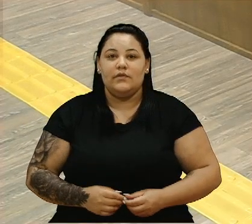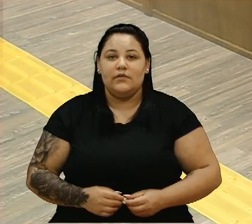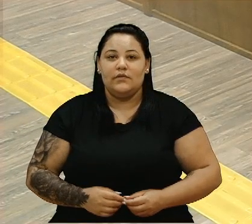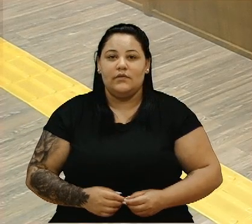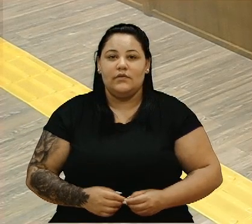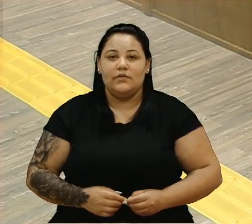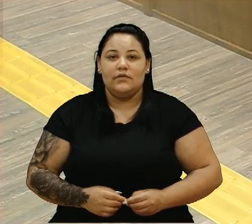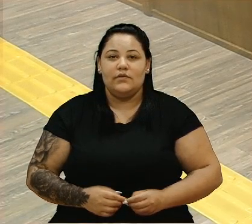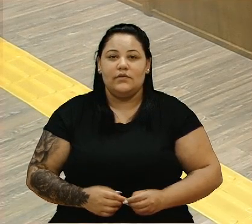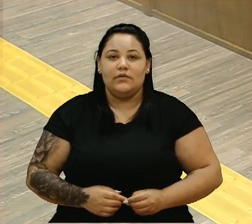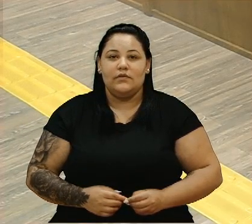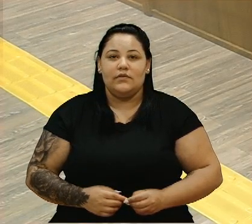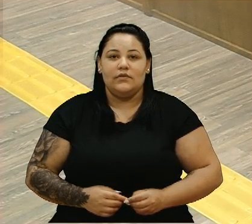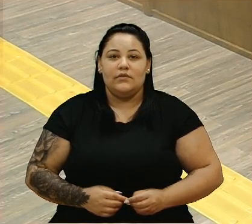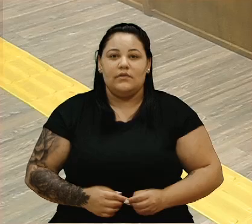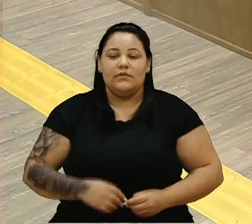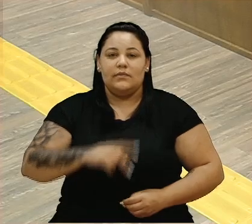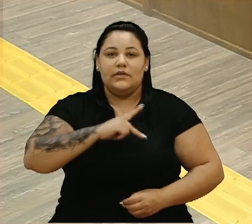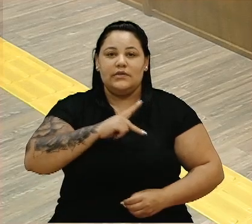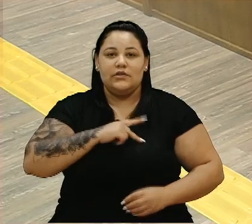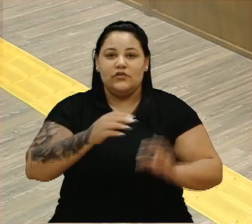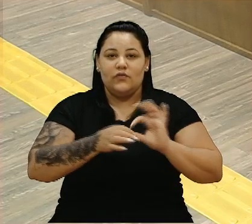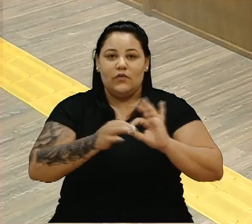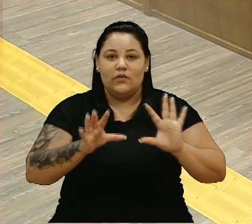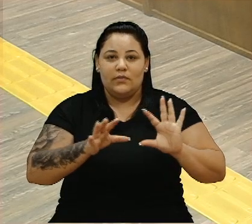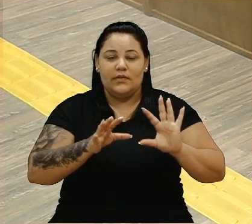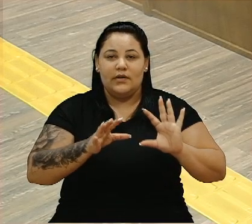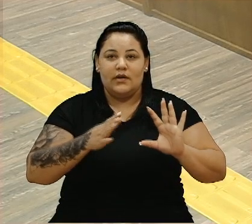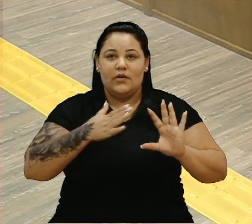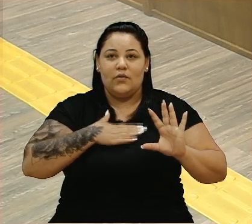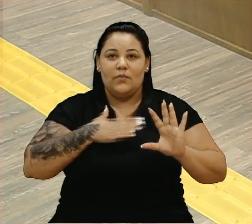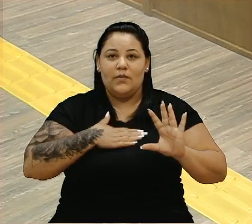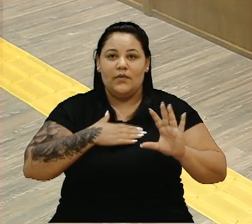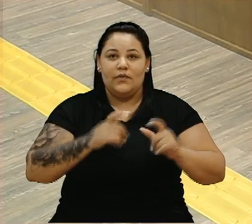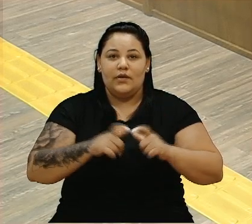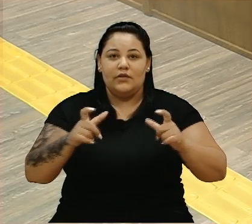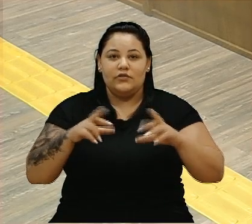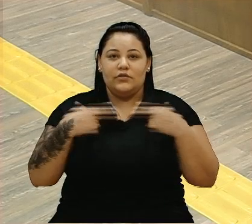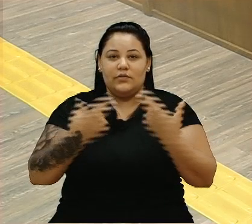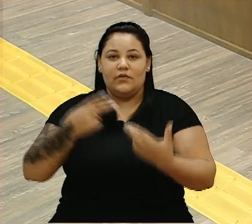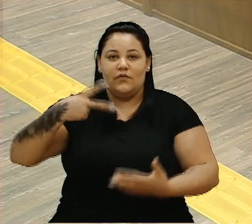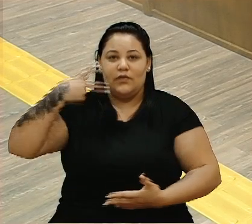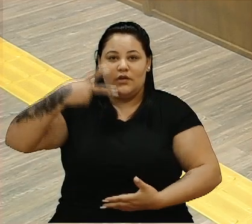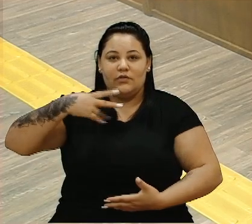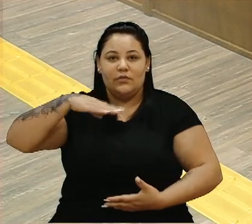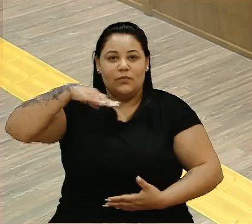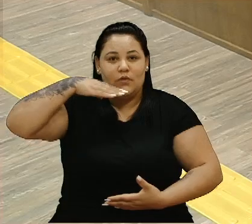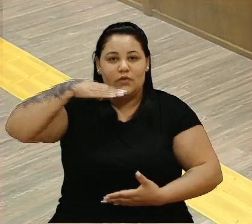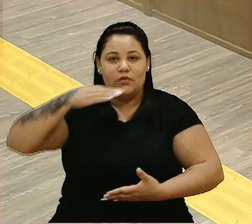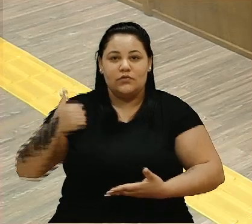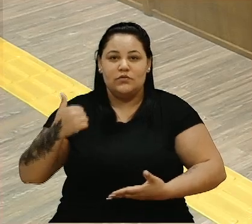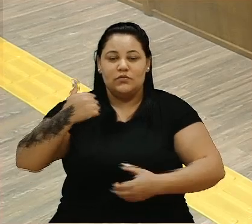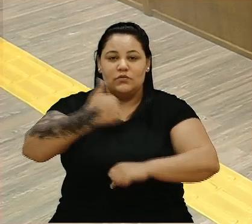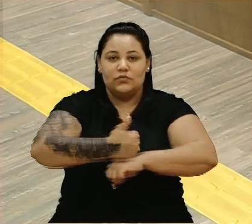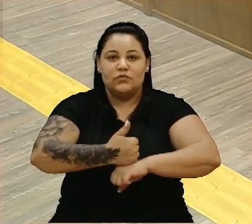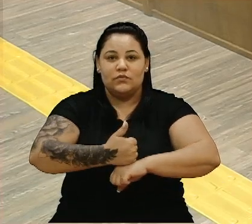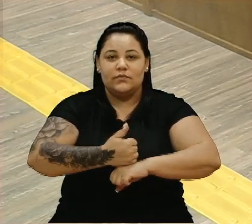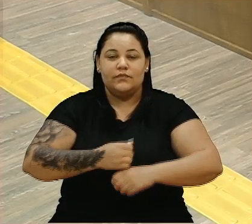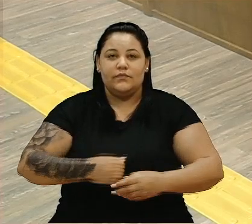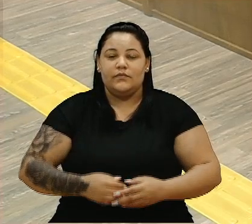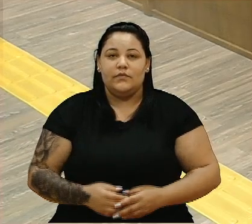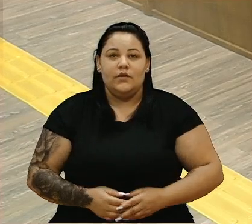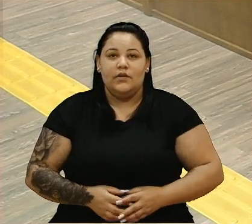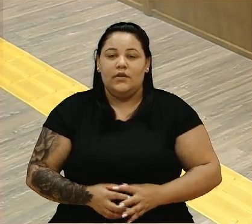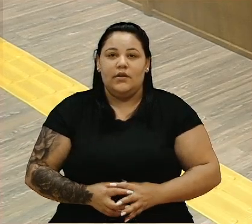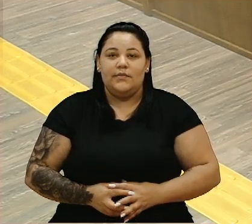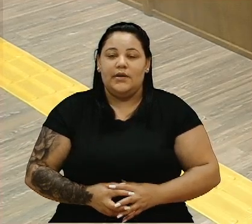Presidente, eu solicito e repasso o meu grande expediente ao vereador Bortola. Tá certo, vereador Bortola em grande expediente,